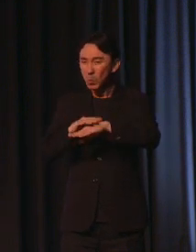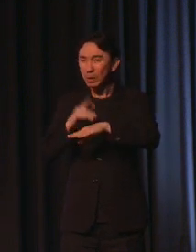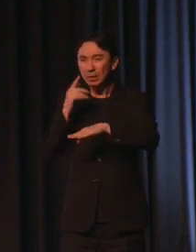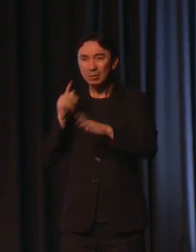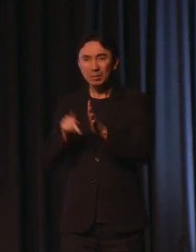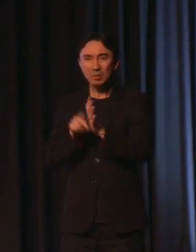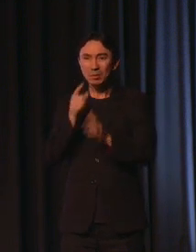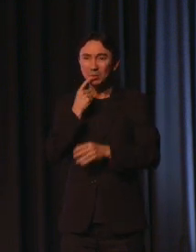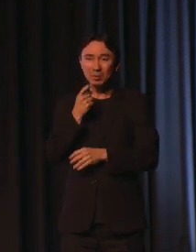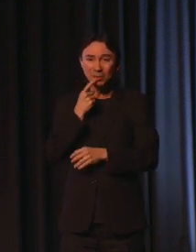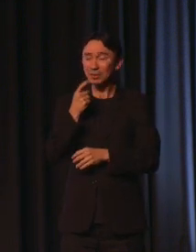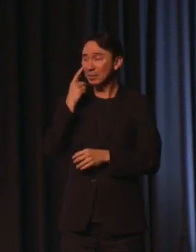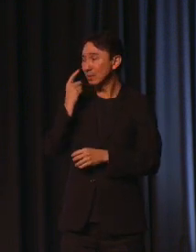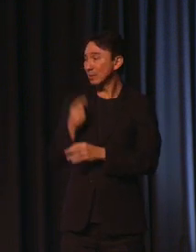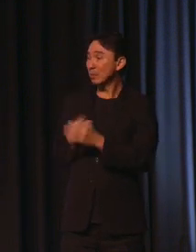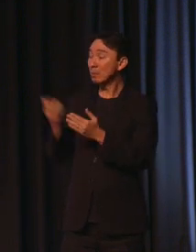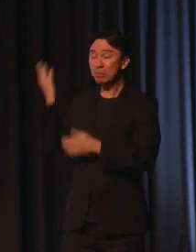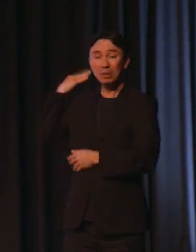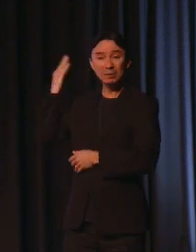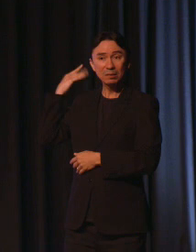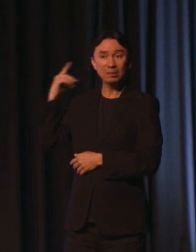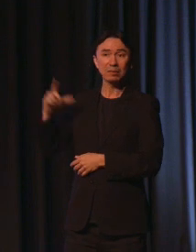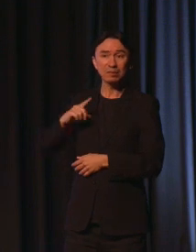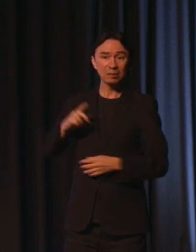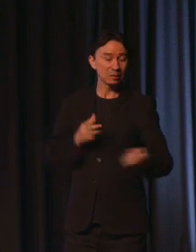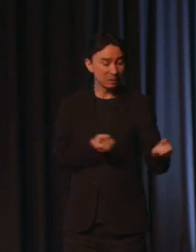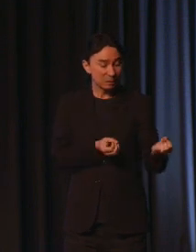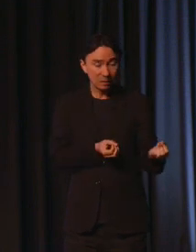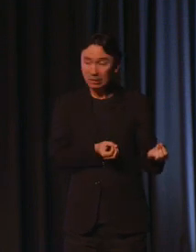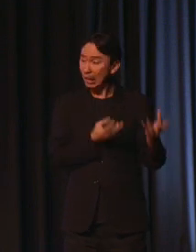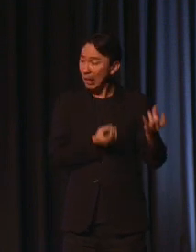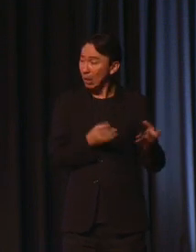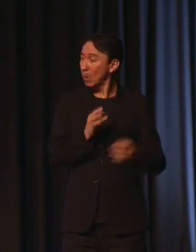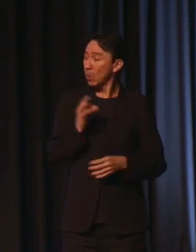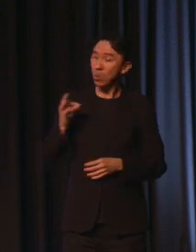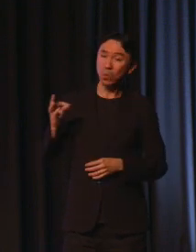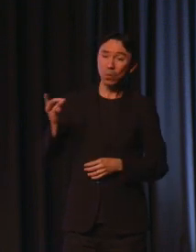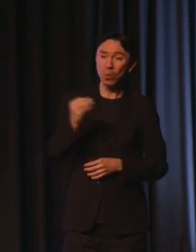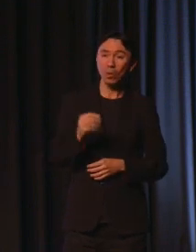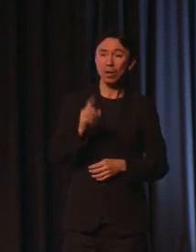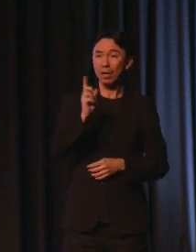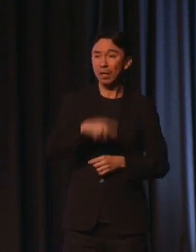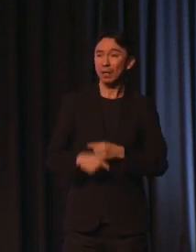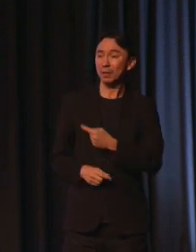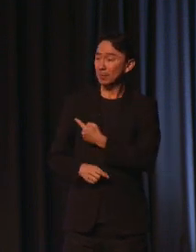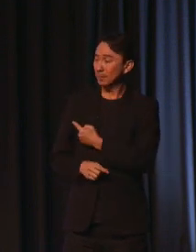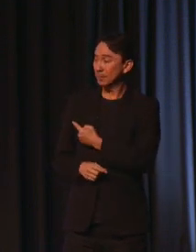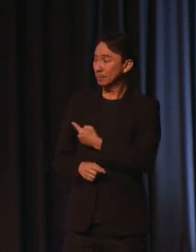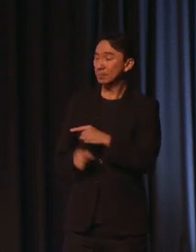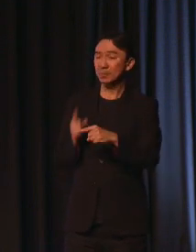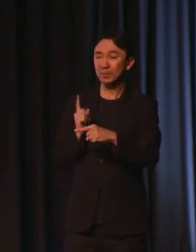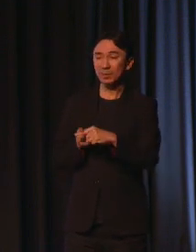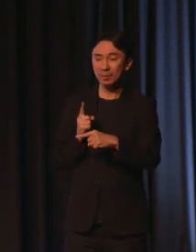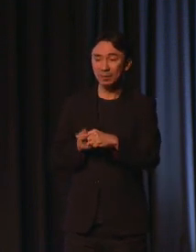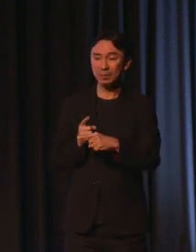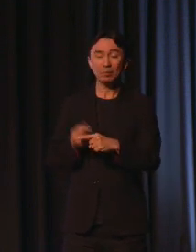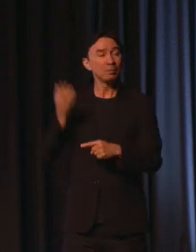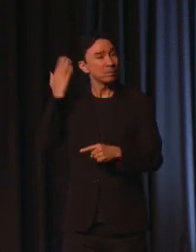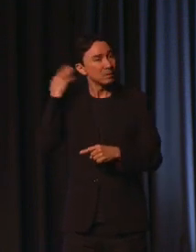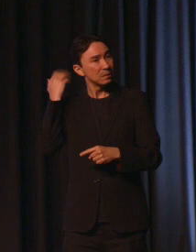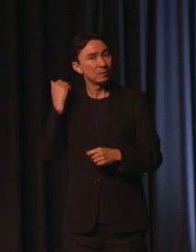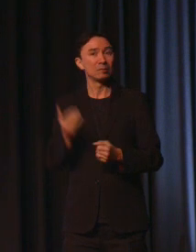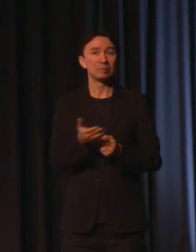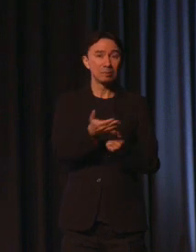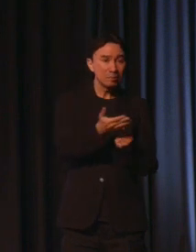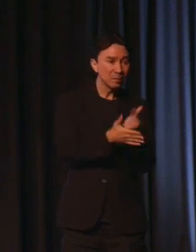que a gente tinha que trabalhar, fosse para o que fosse, porque as aquisições elas já vinham antes desse acórdão, como o